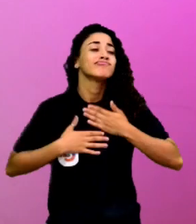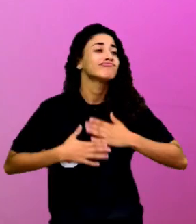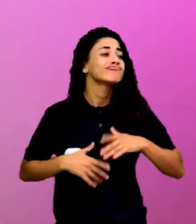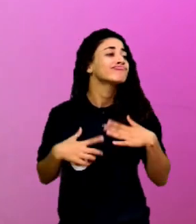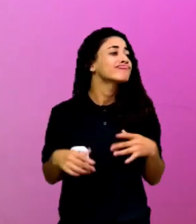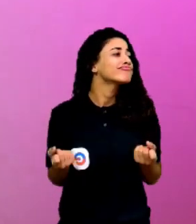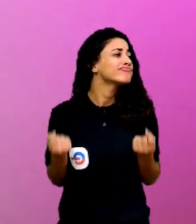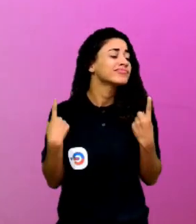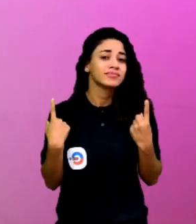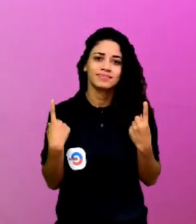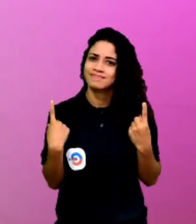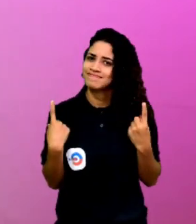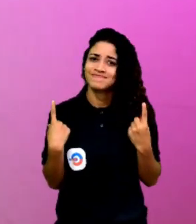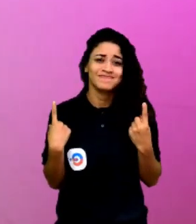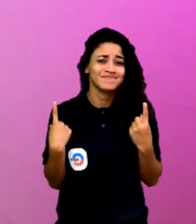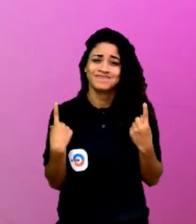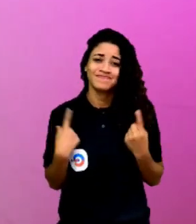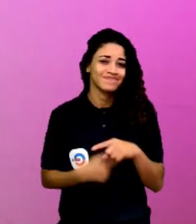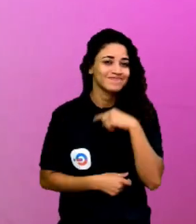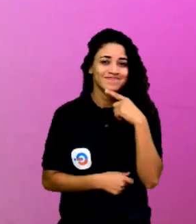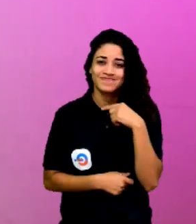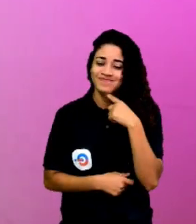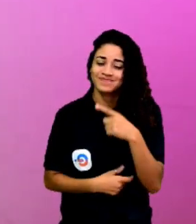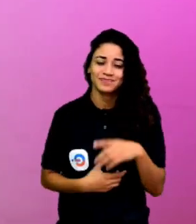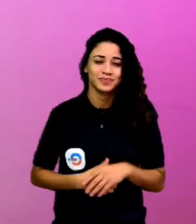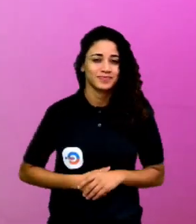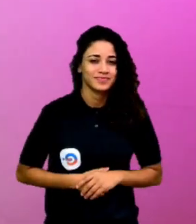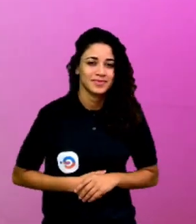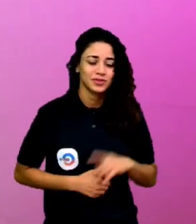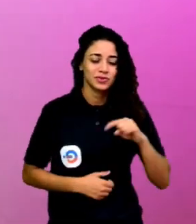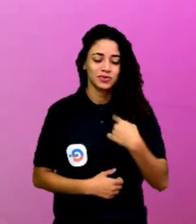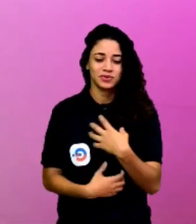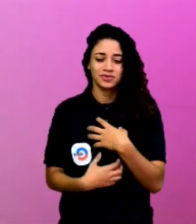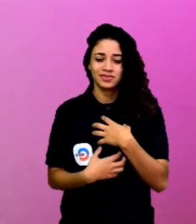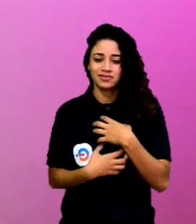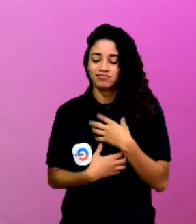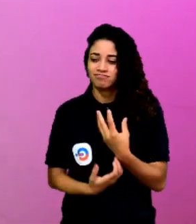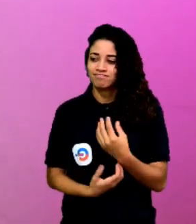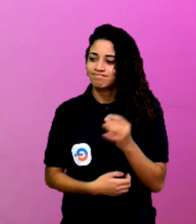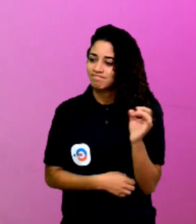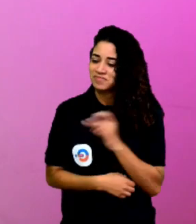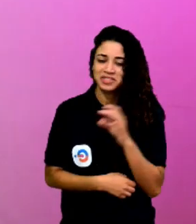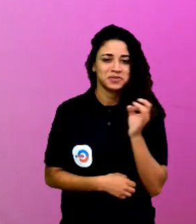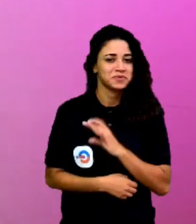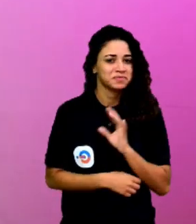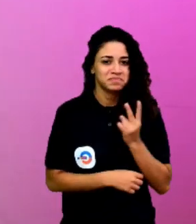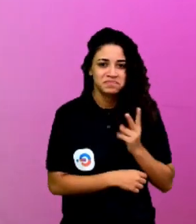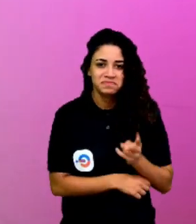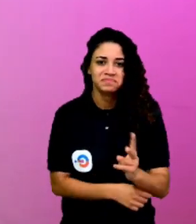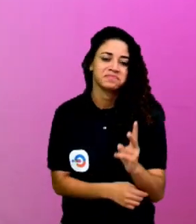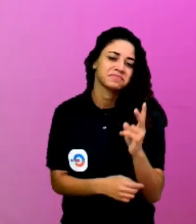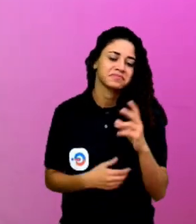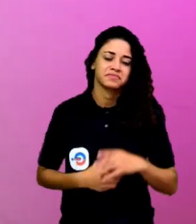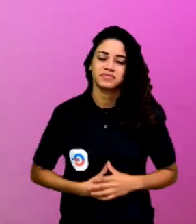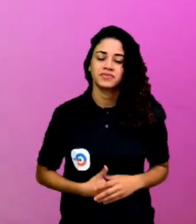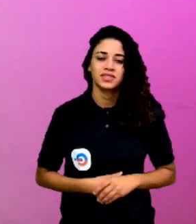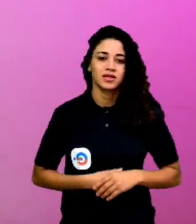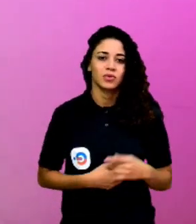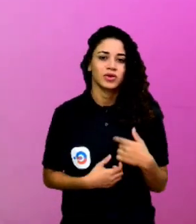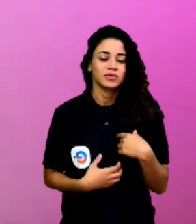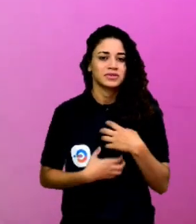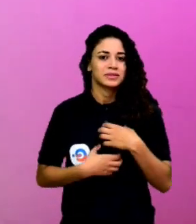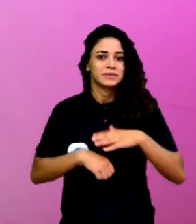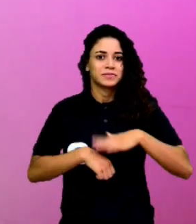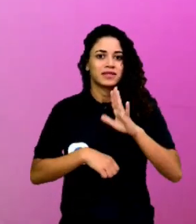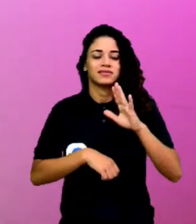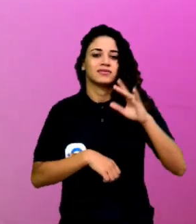tranquila em nenhum ambiente, em nenhum espaço. A gente vive com medo. E é isso que eu mais sinto assim no meu